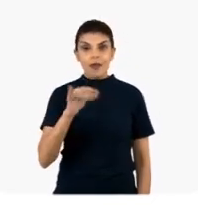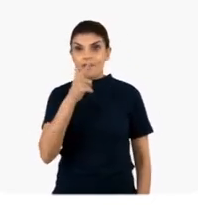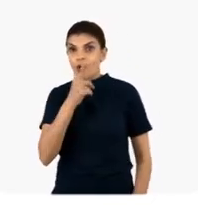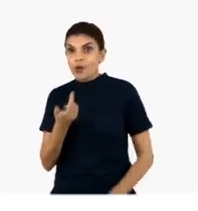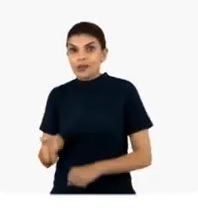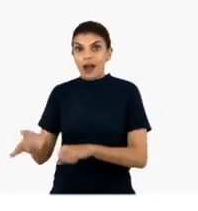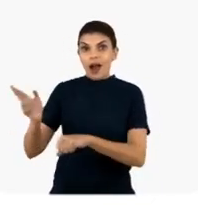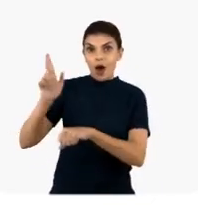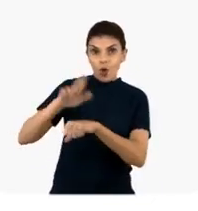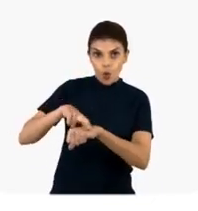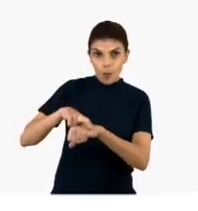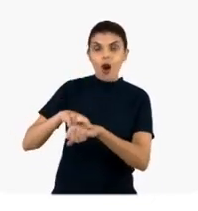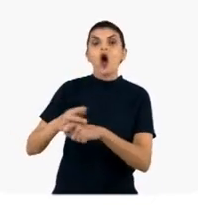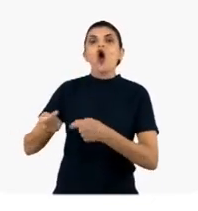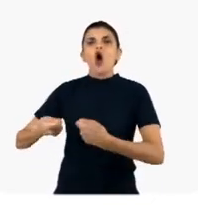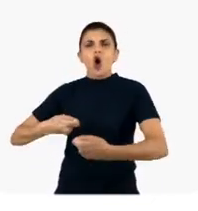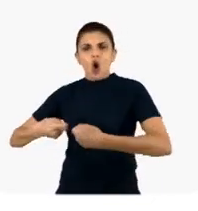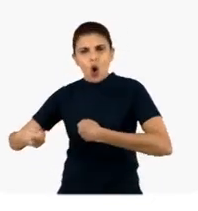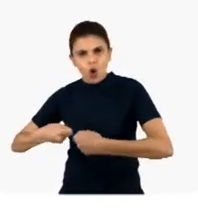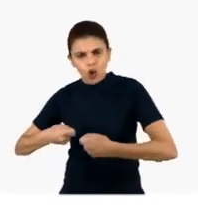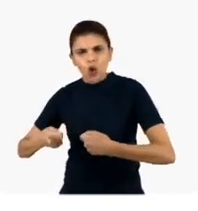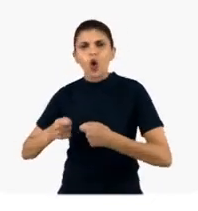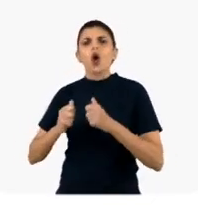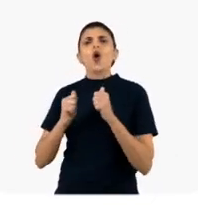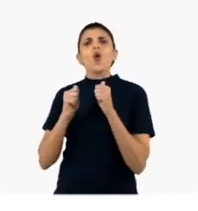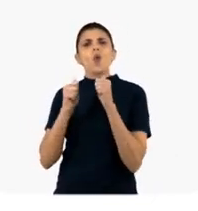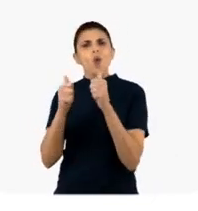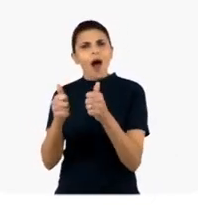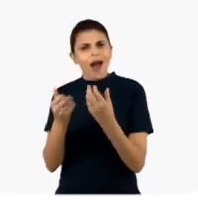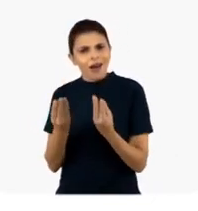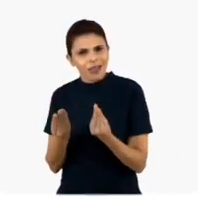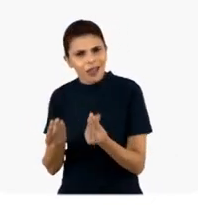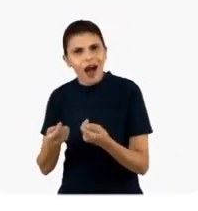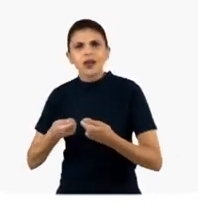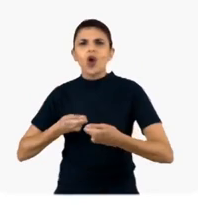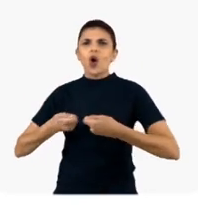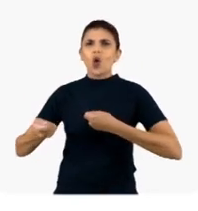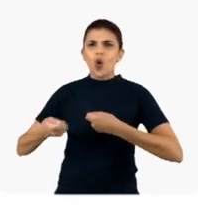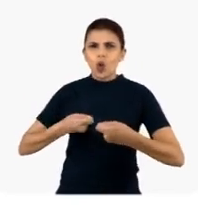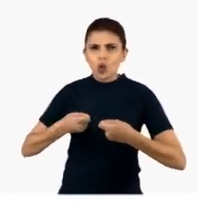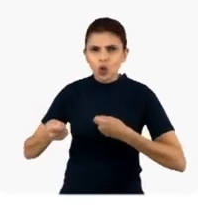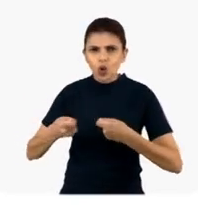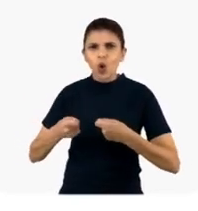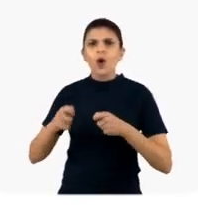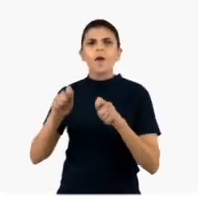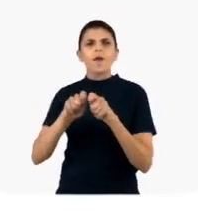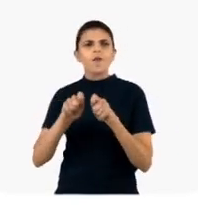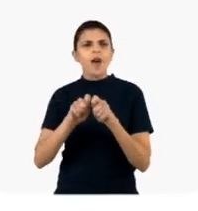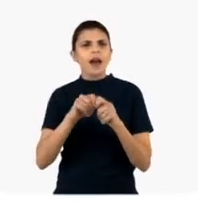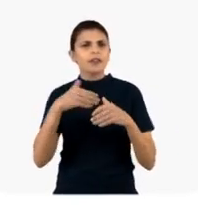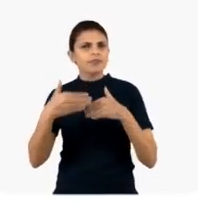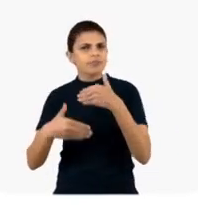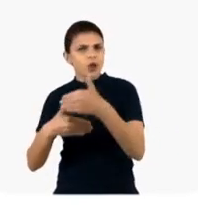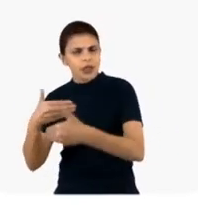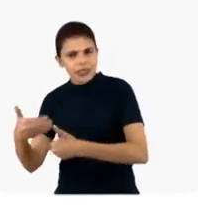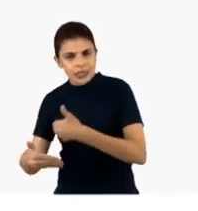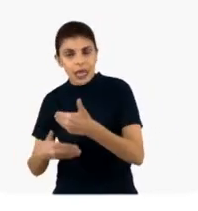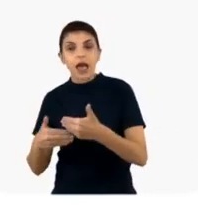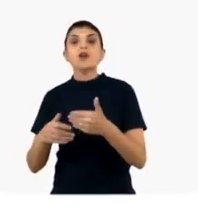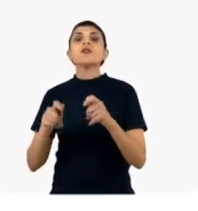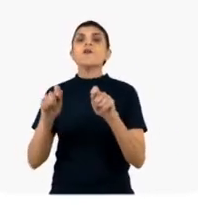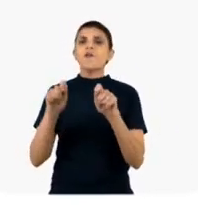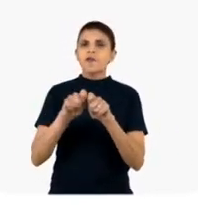é recuperado, todas as técnicas de controle de qualidade e controle em processo são executadas ao longo